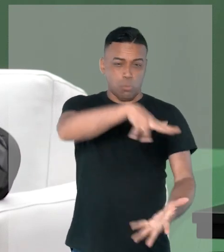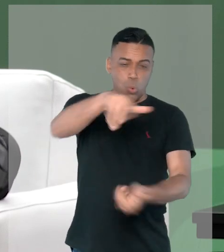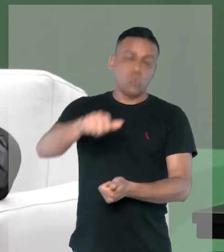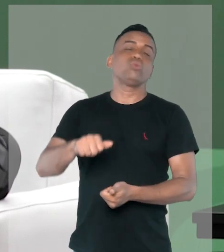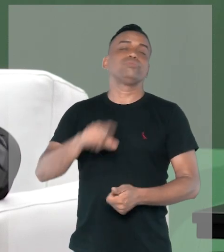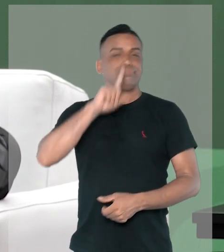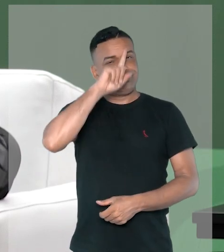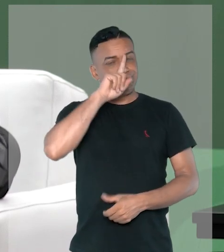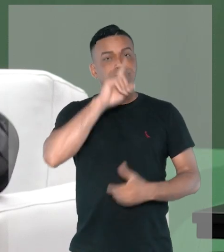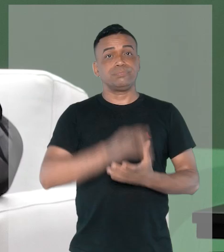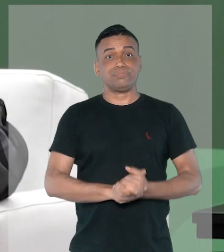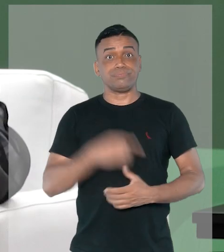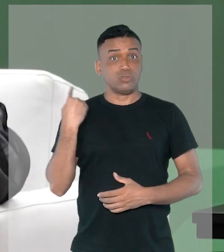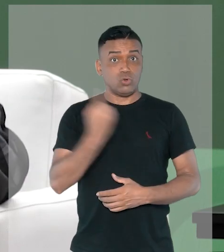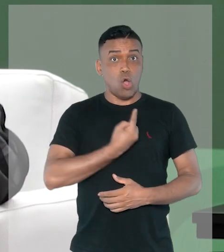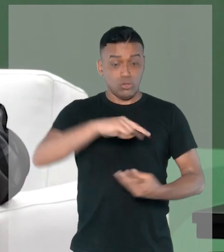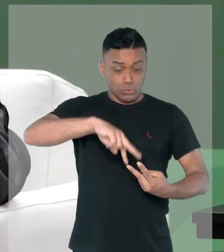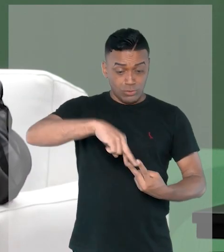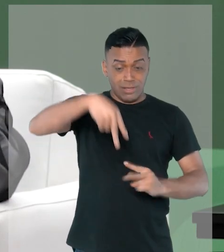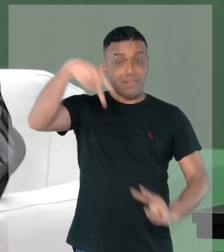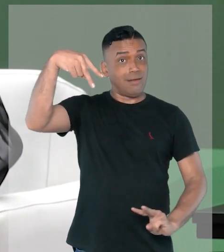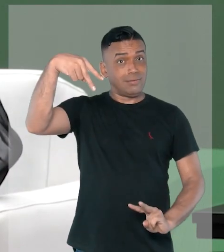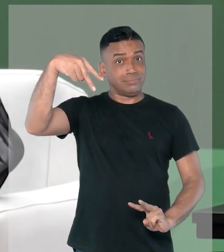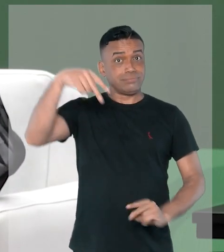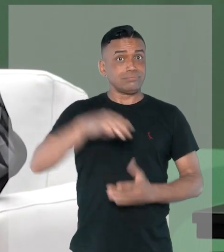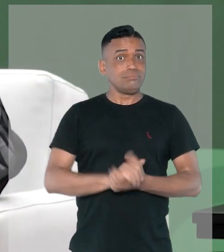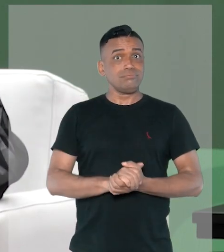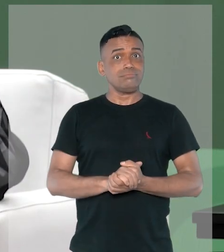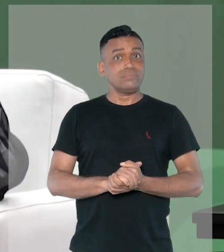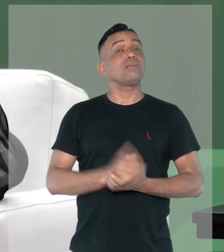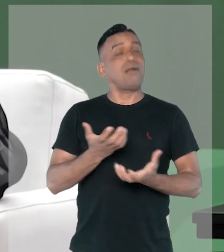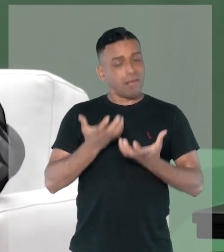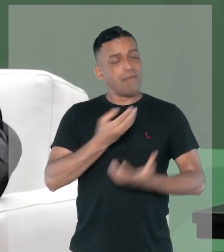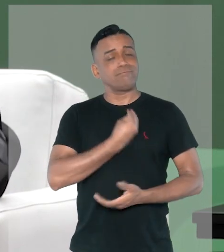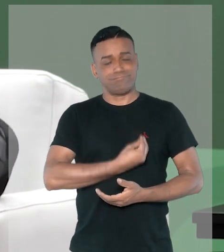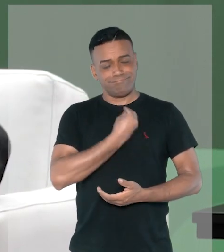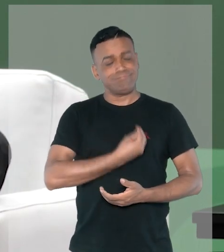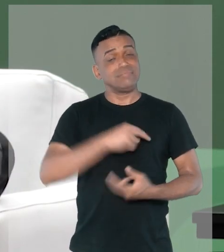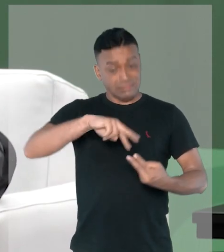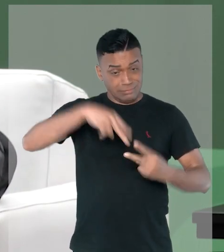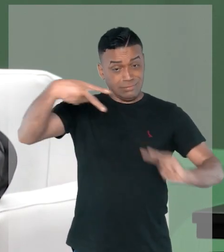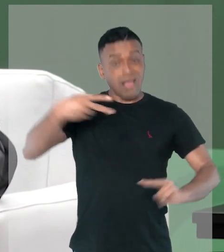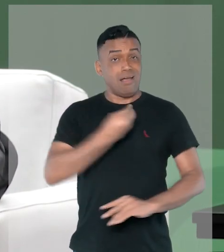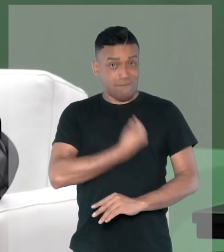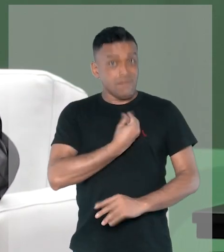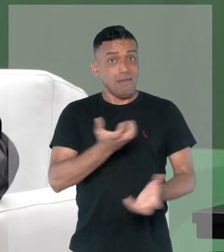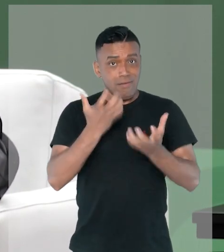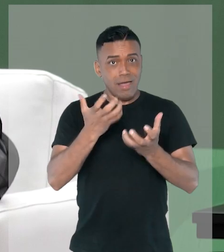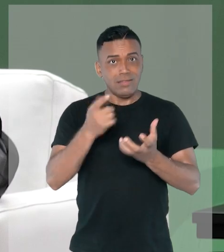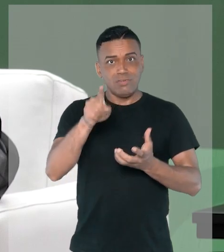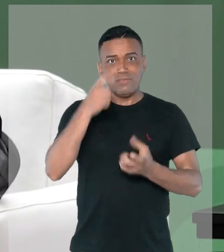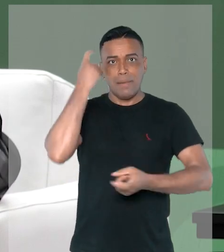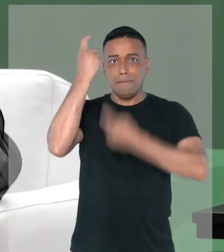nosso DNA, não é você, o seu DNA quer sobreviver. E porque ele quer sobreviver, ele vai fazer você